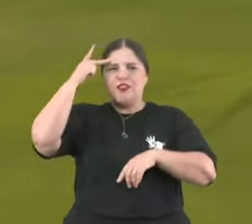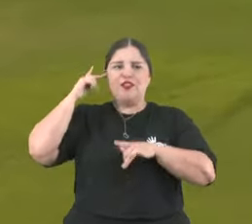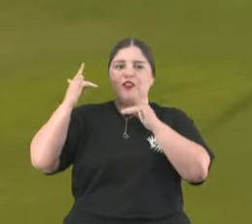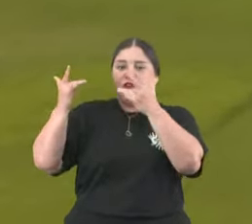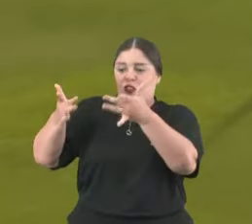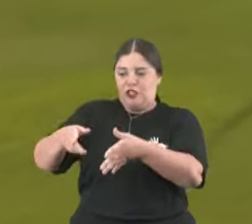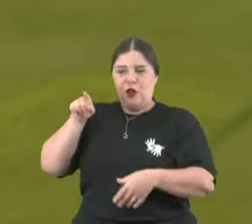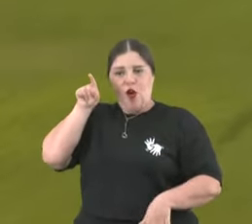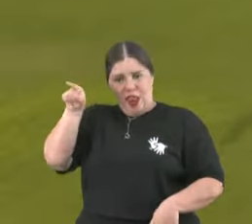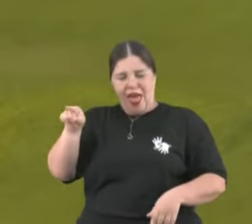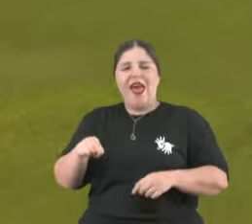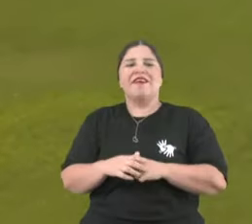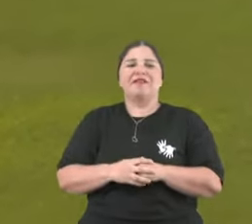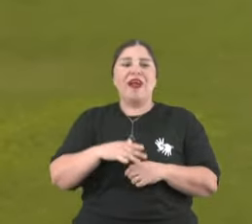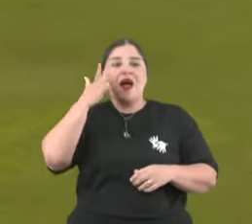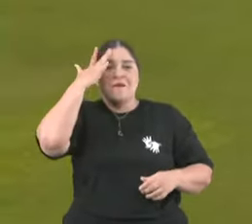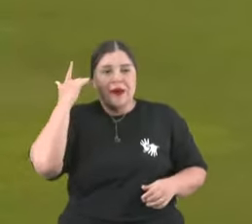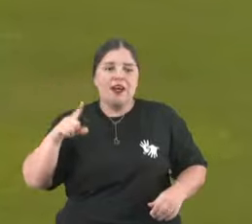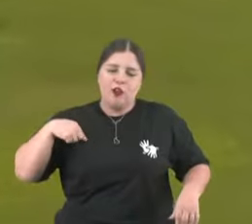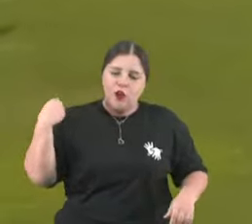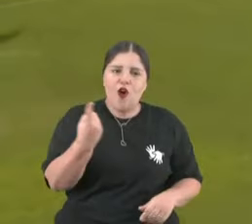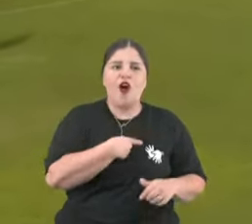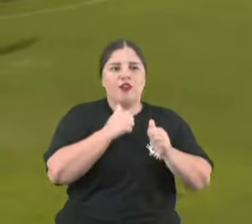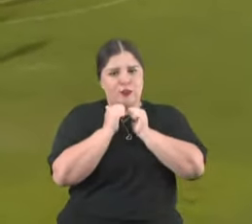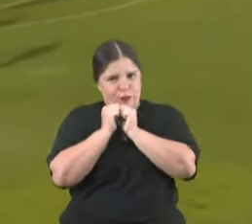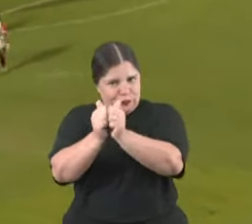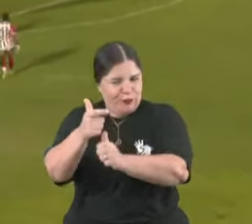Amanhã estaremos juntos mais uma vez.